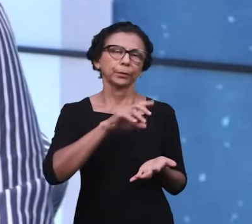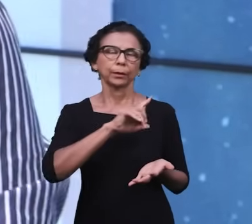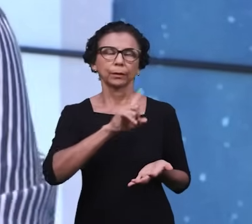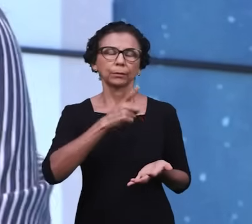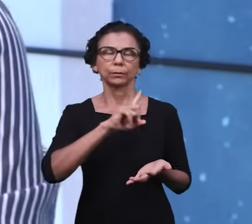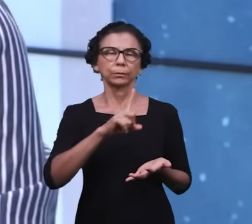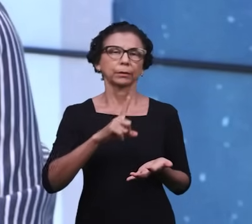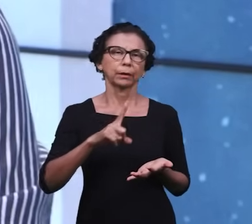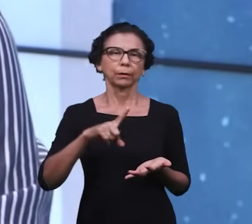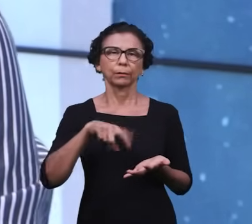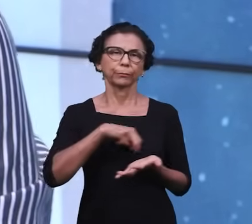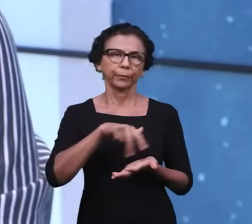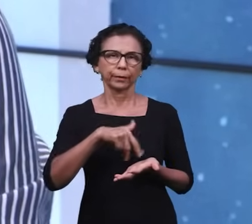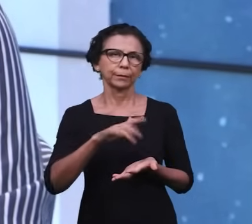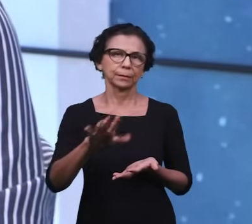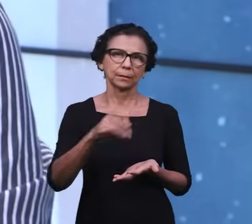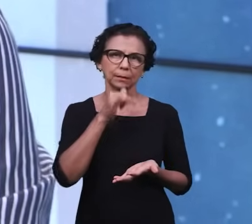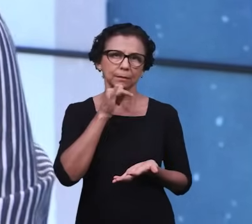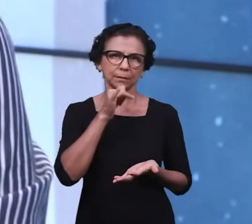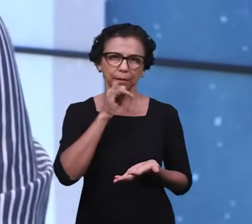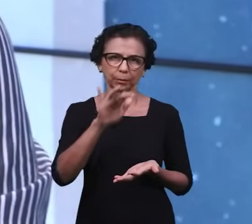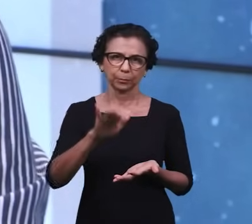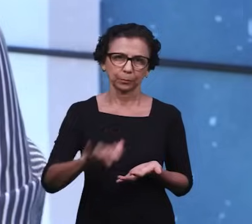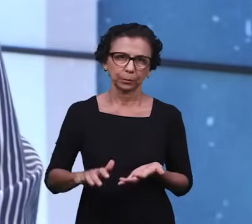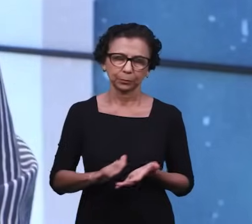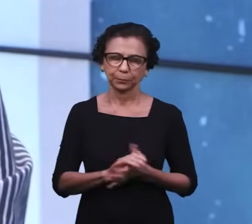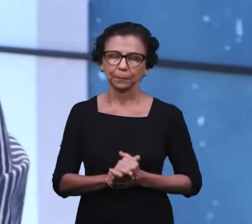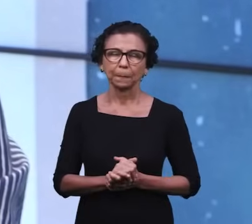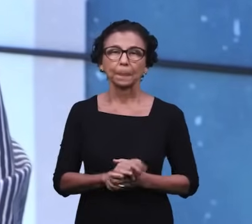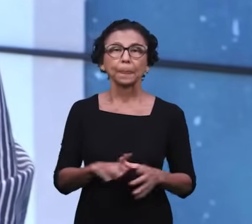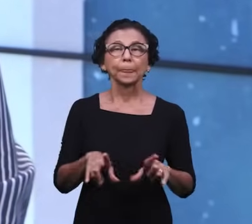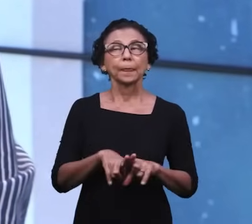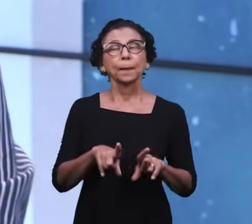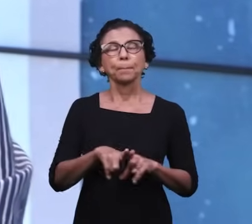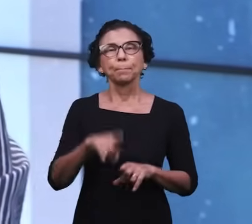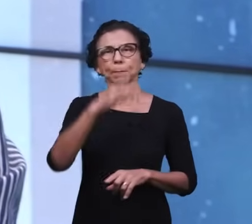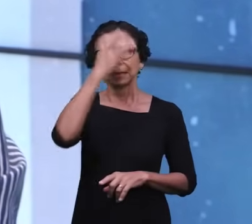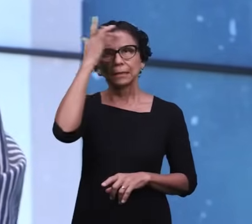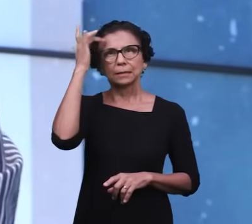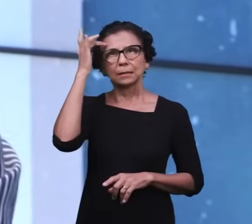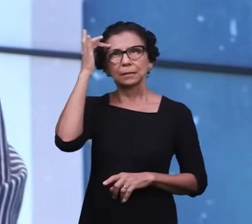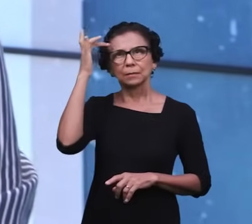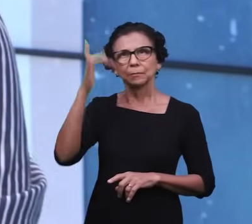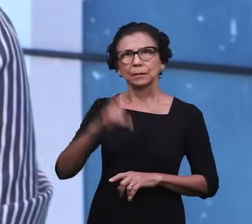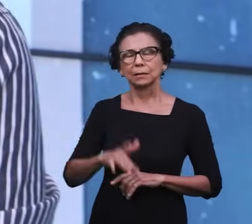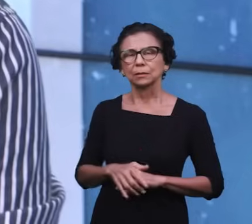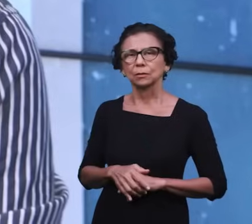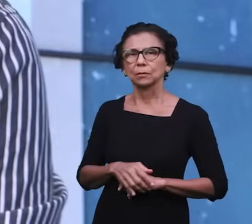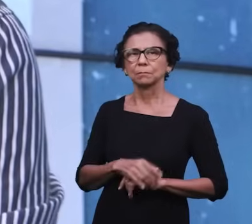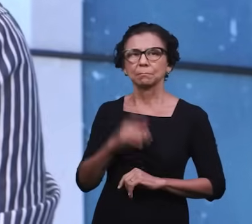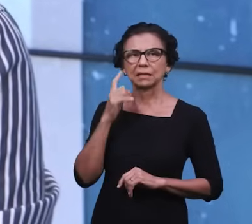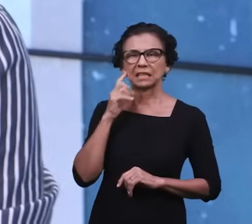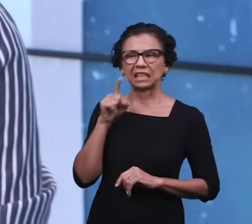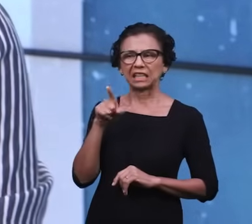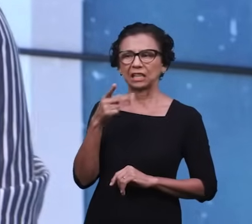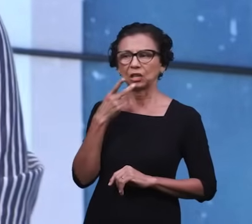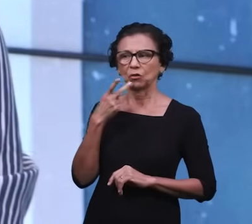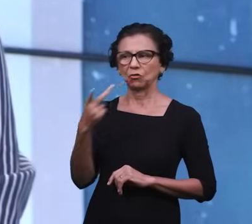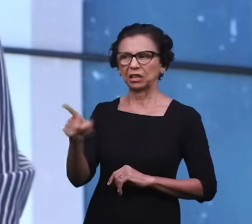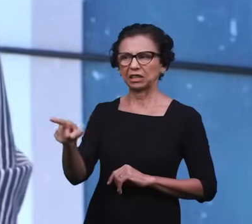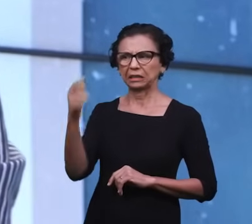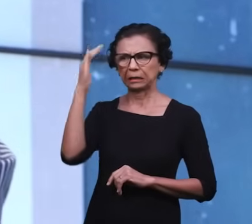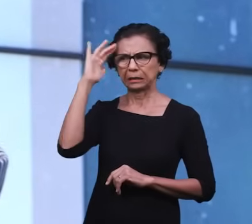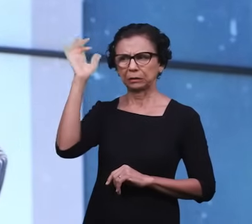assim, né? Outro mito muito comum, das pessoas acharem que ele não está entendendo o que você está falando.